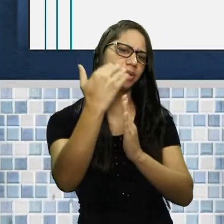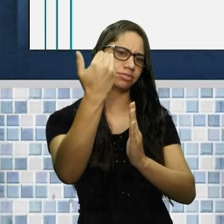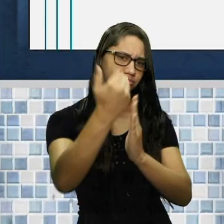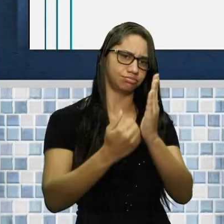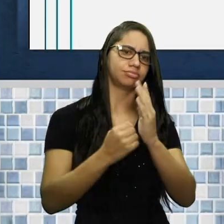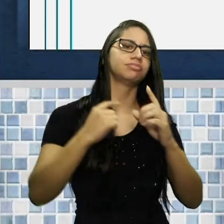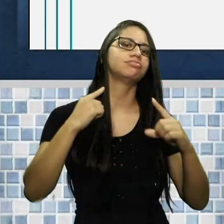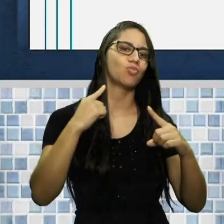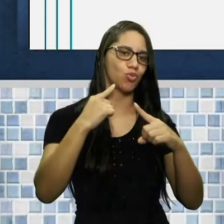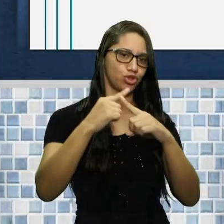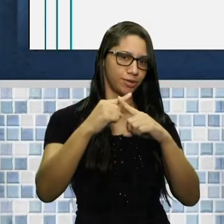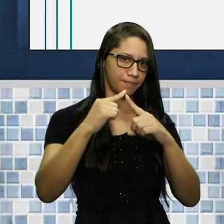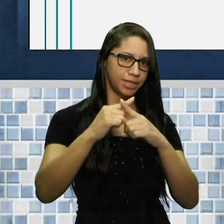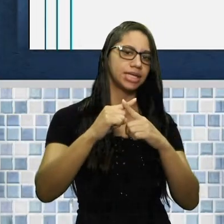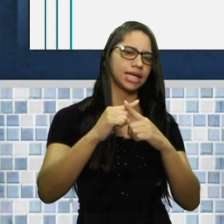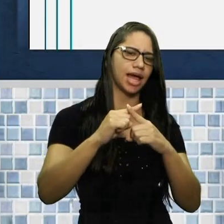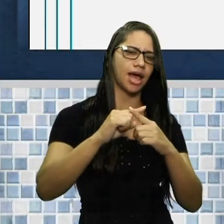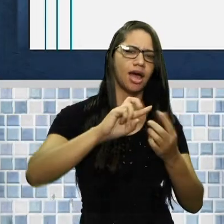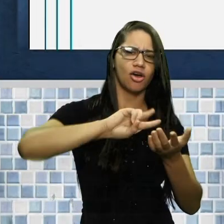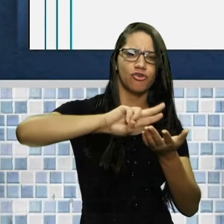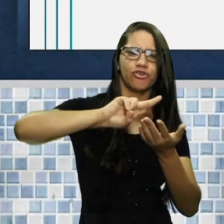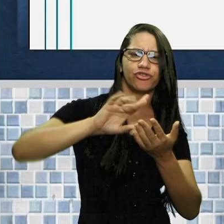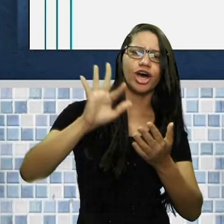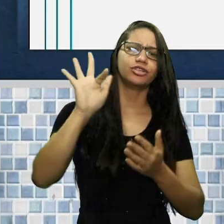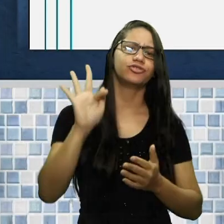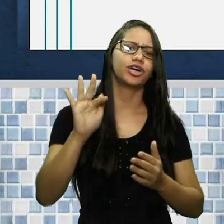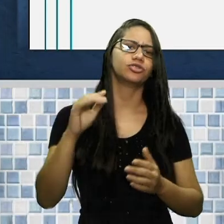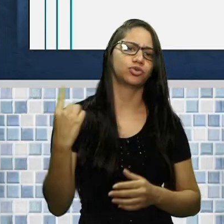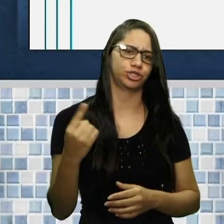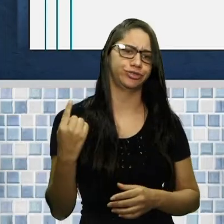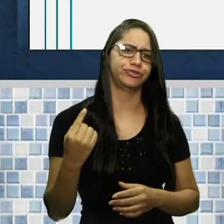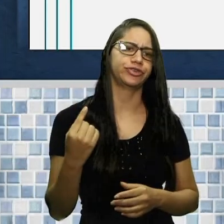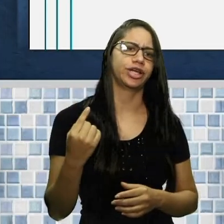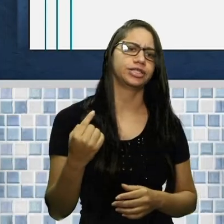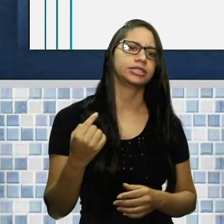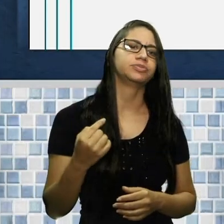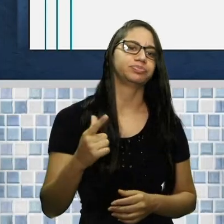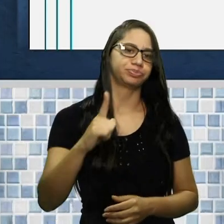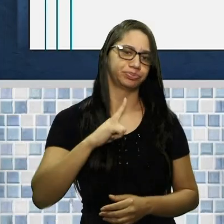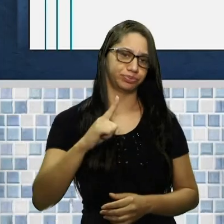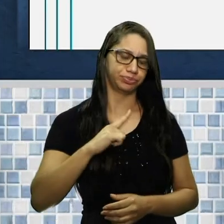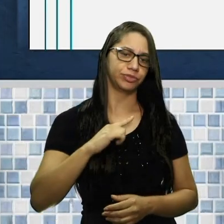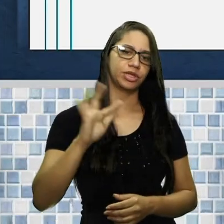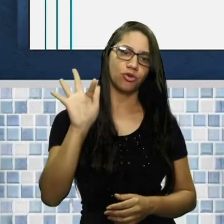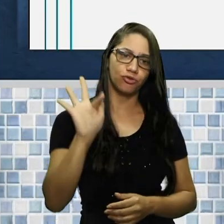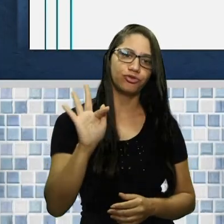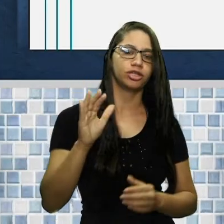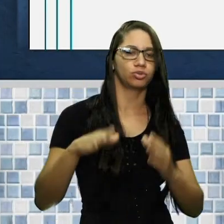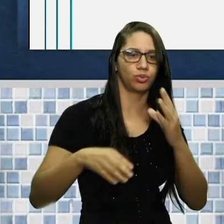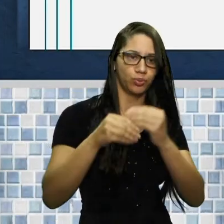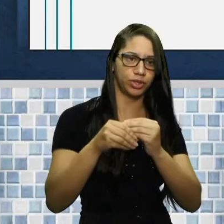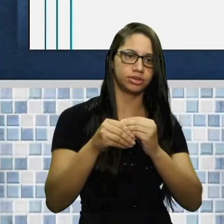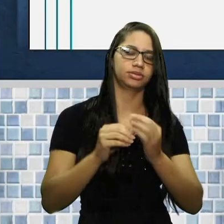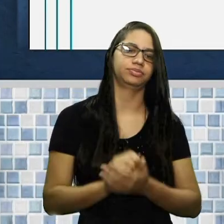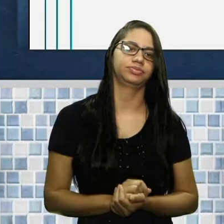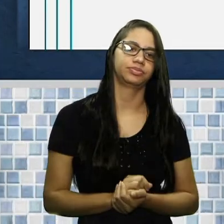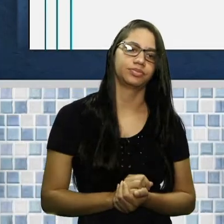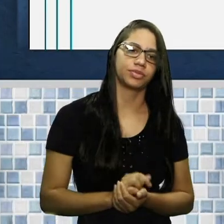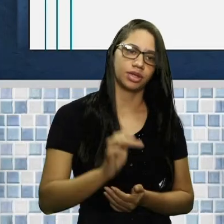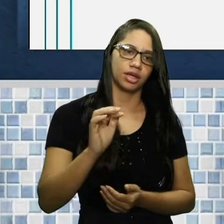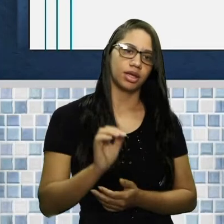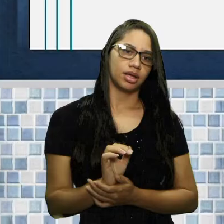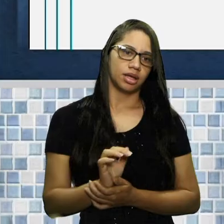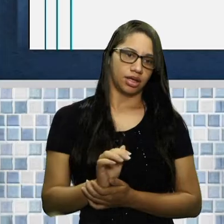basta multiplicar os valores, vários fatores individuais e assim obter o fator acumulativo. Temos ali o